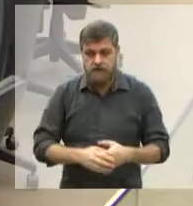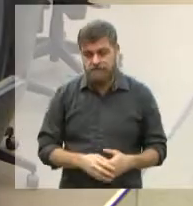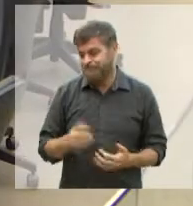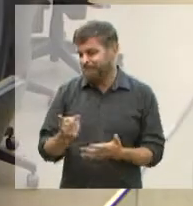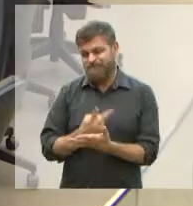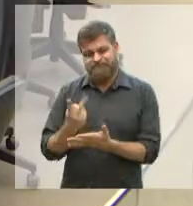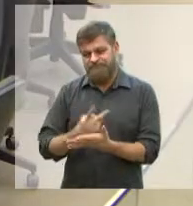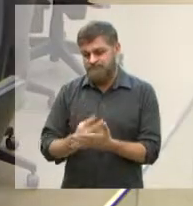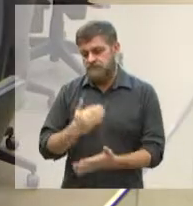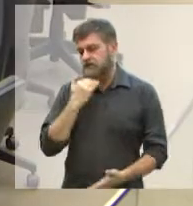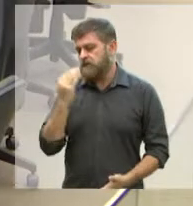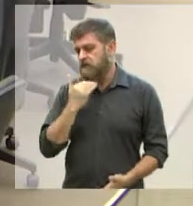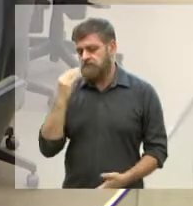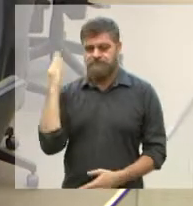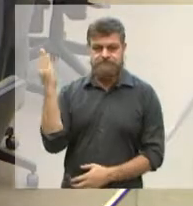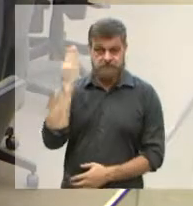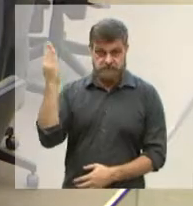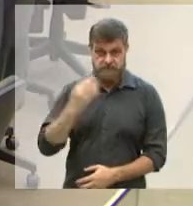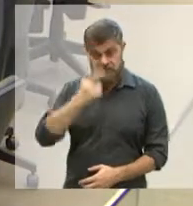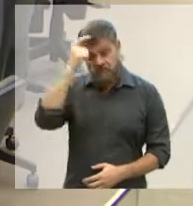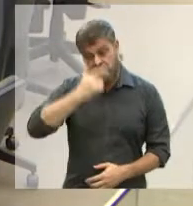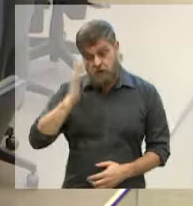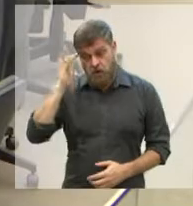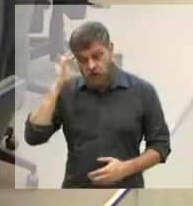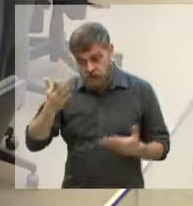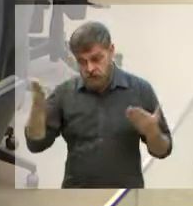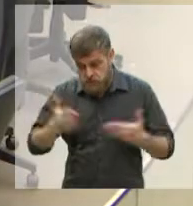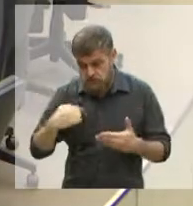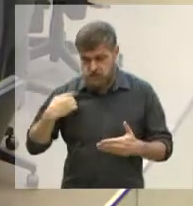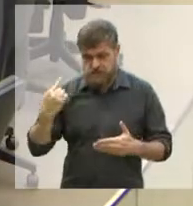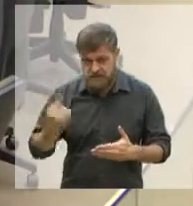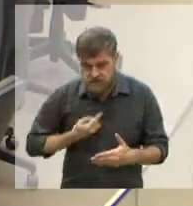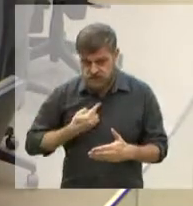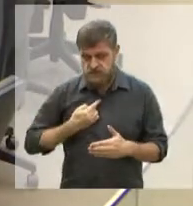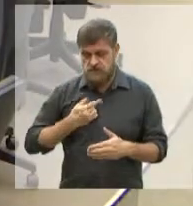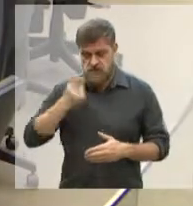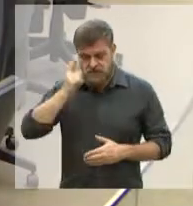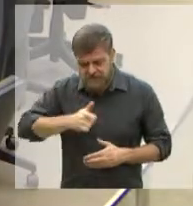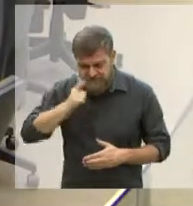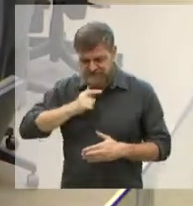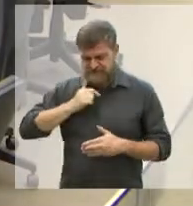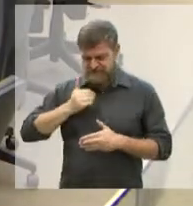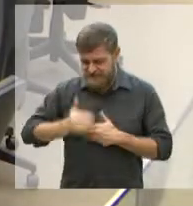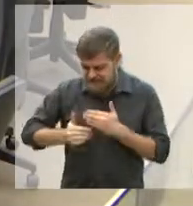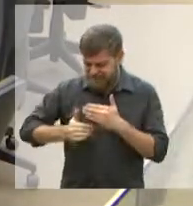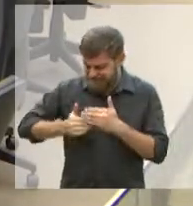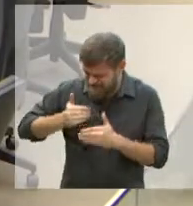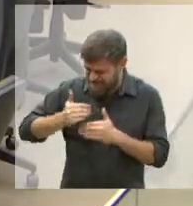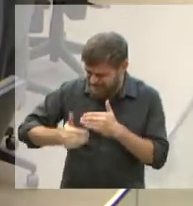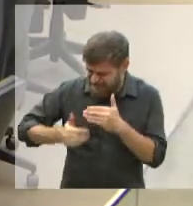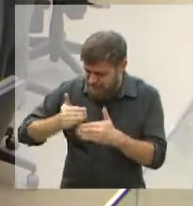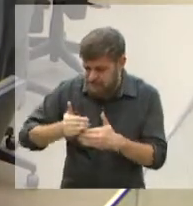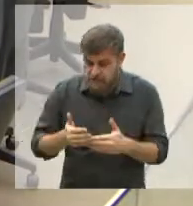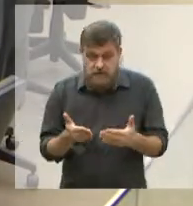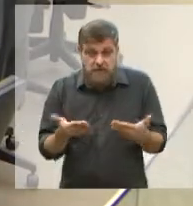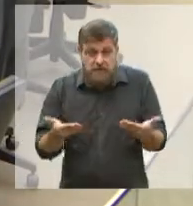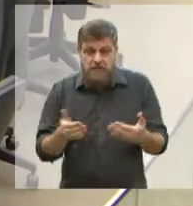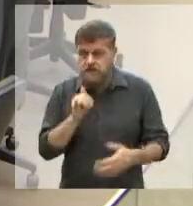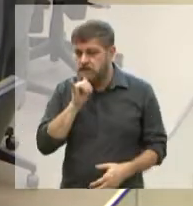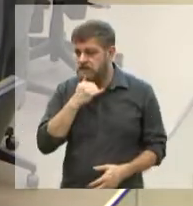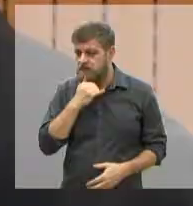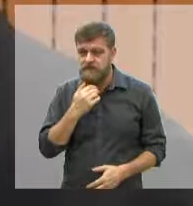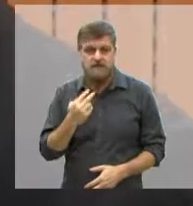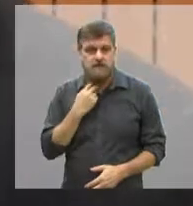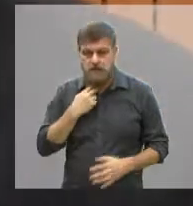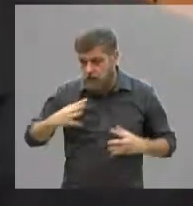Então, a gente consegue hoje, eu acho, fazer isso de forma cada vez mais contundente, cada vez mais precisa, porém, infelizmente, a gente